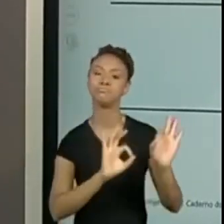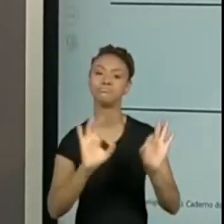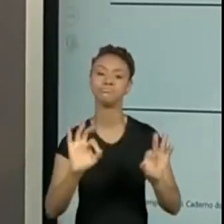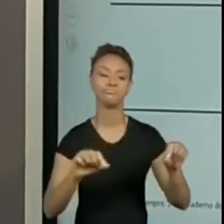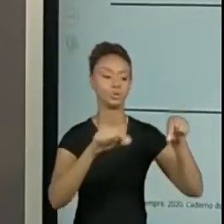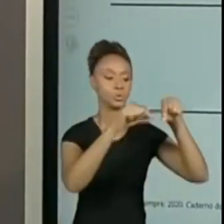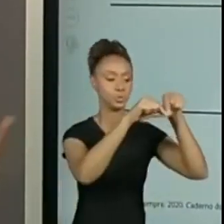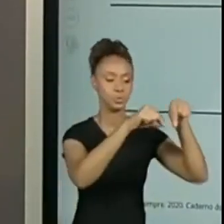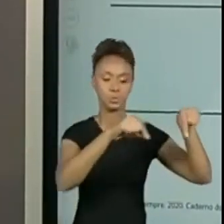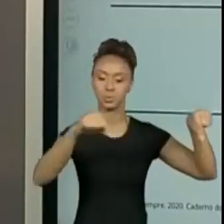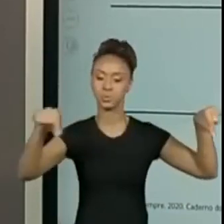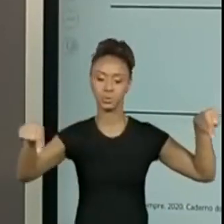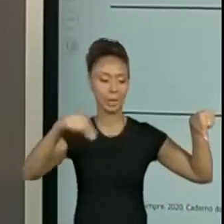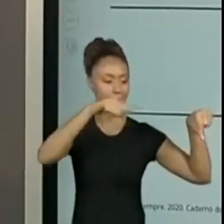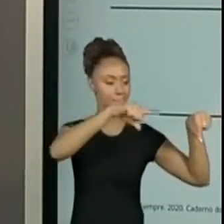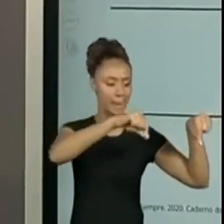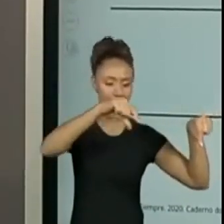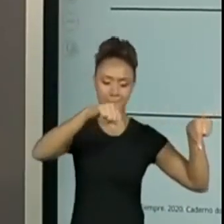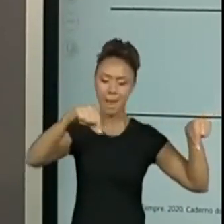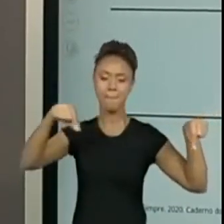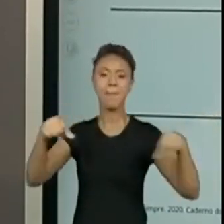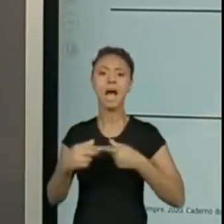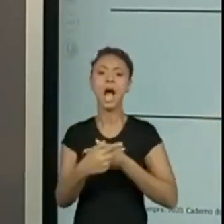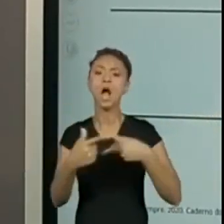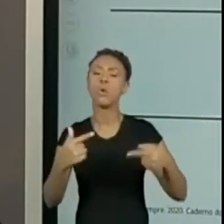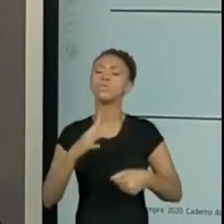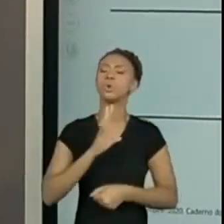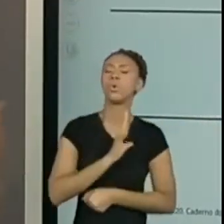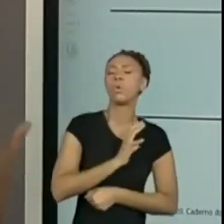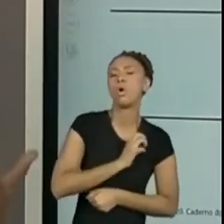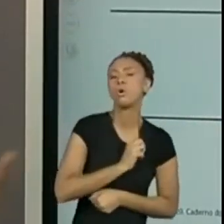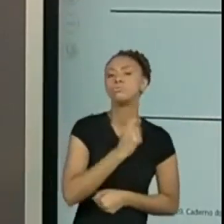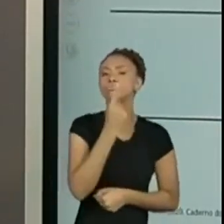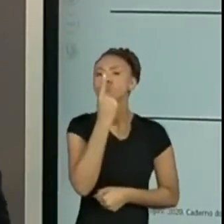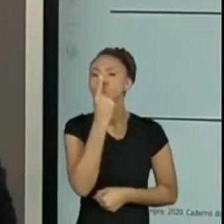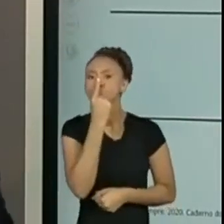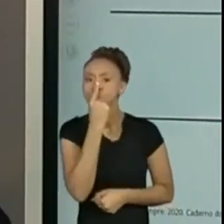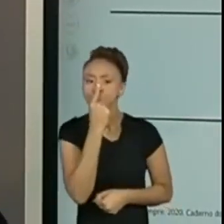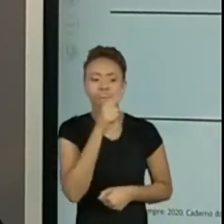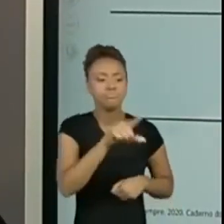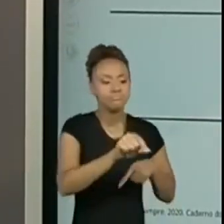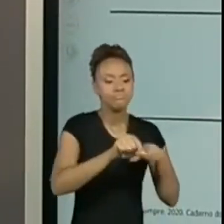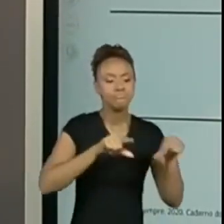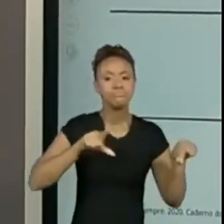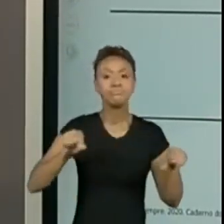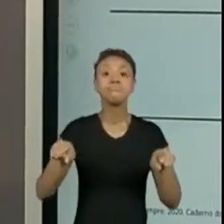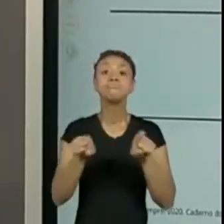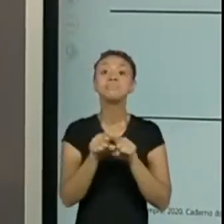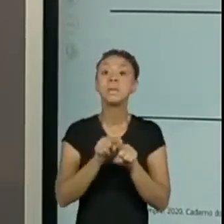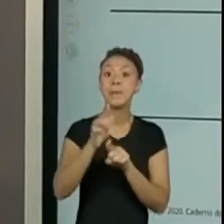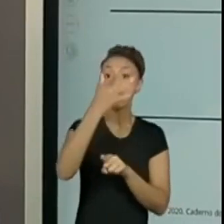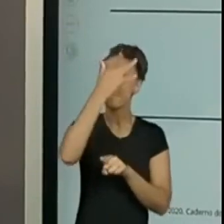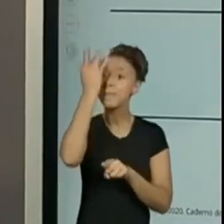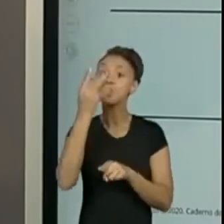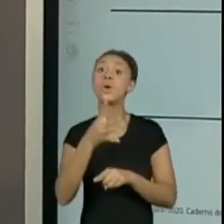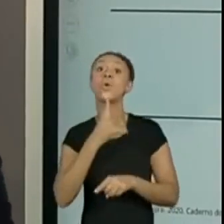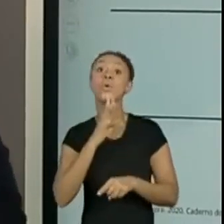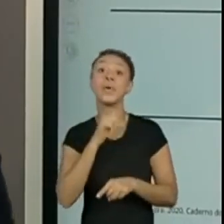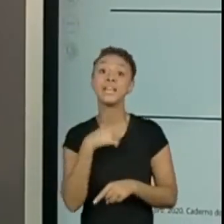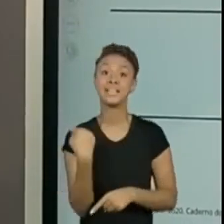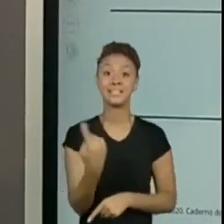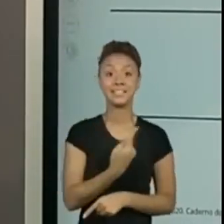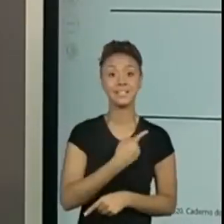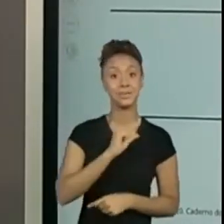né, de preferências, contando um pouquinho dos nossos gostos e convidando a outras pessoas para conhecerem um pouquinho mais da